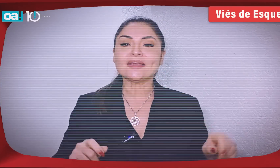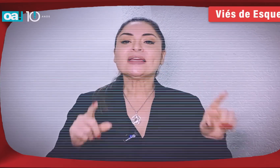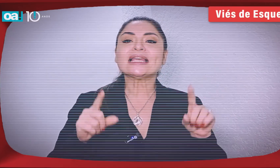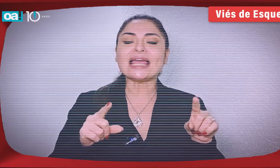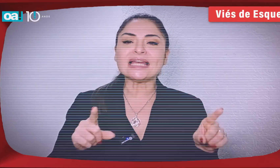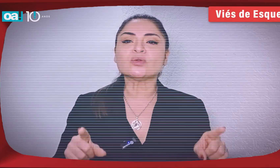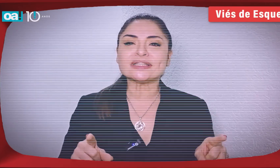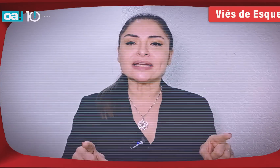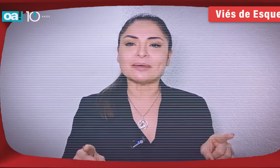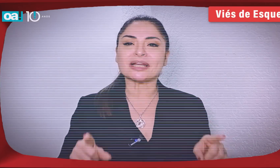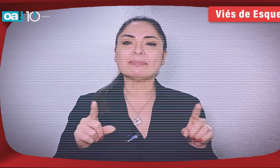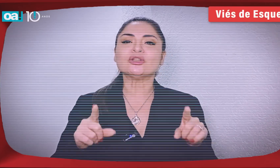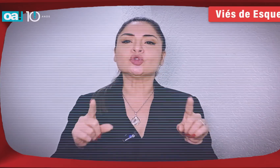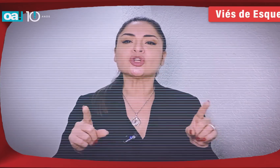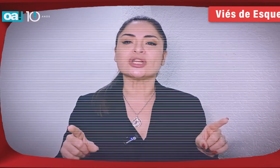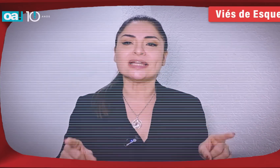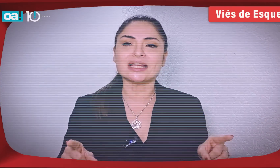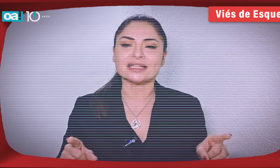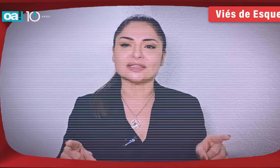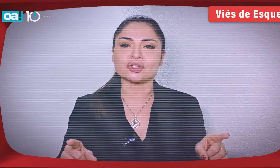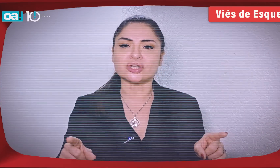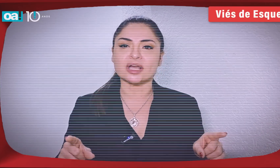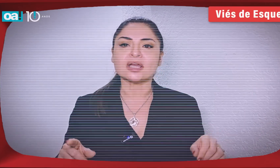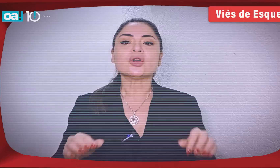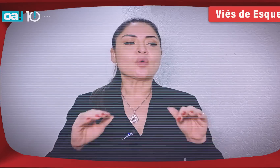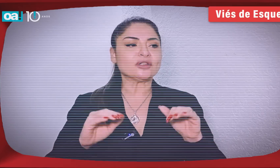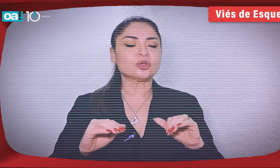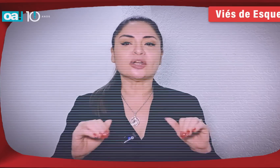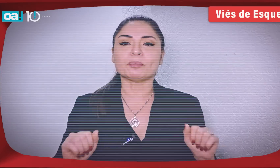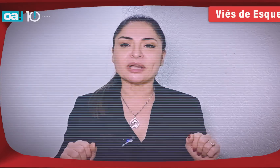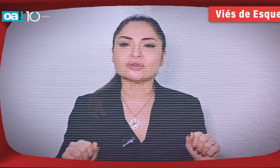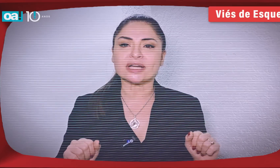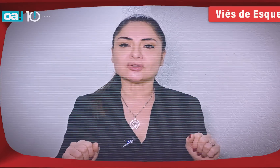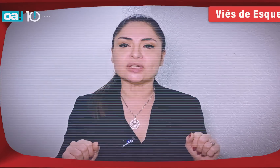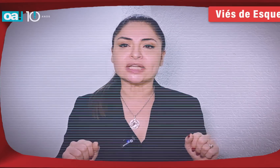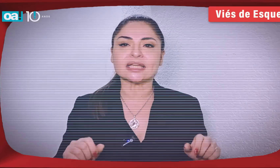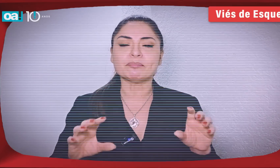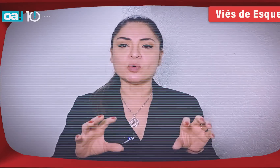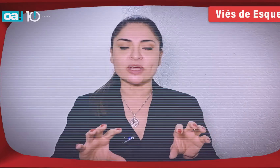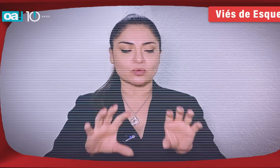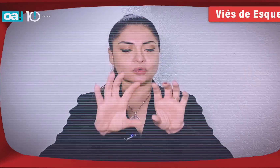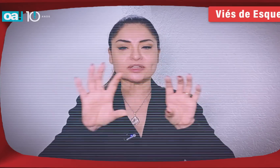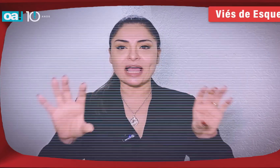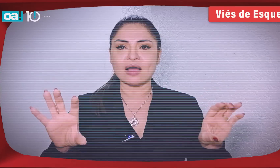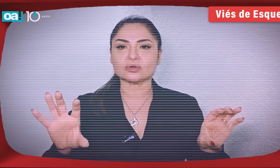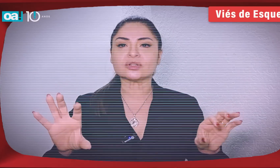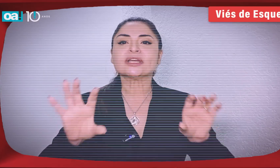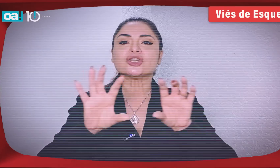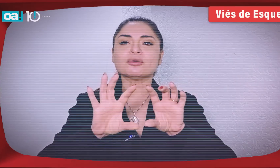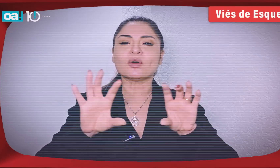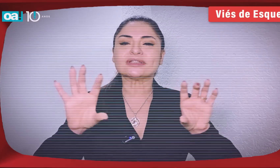Rousseff. Quem não se lembra da misoginia que existia com a história do preço da gasolina, que punham nos